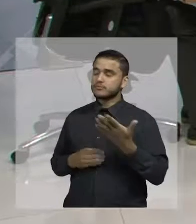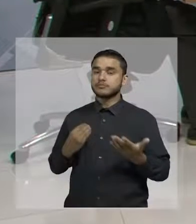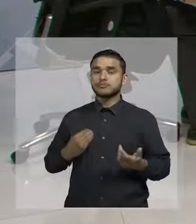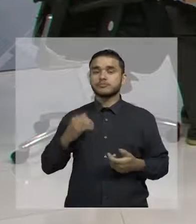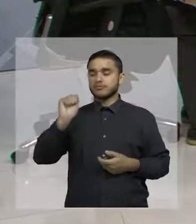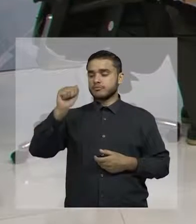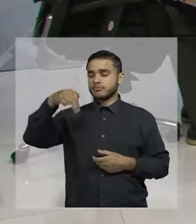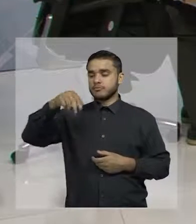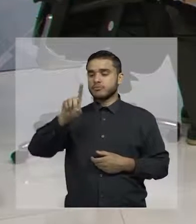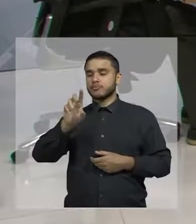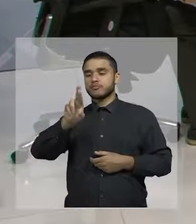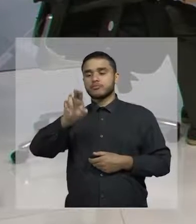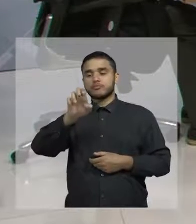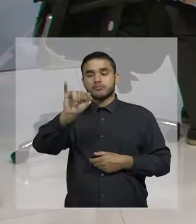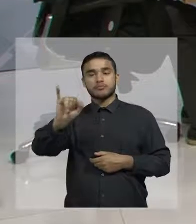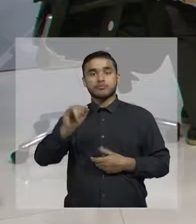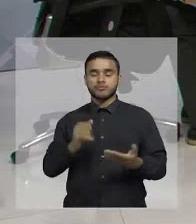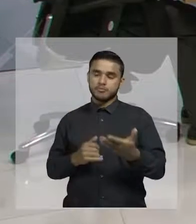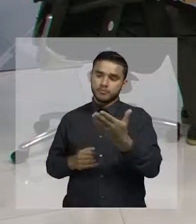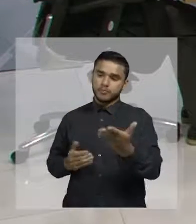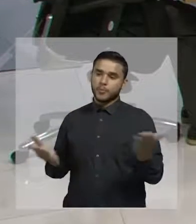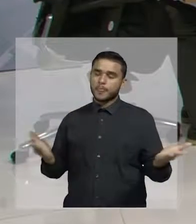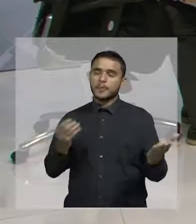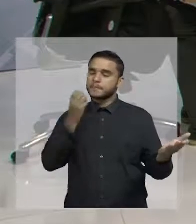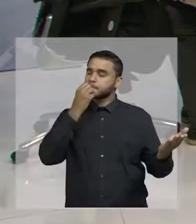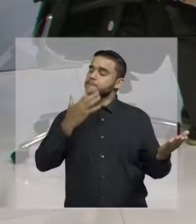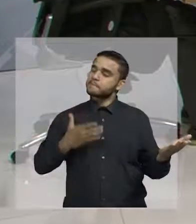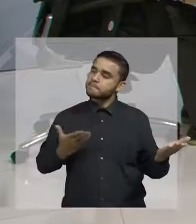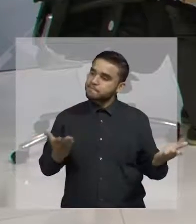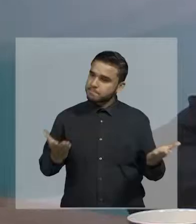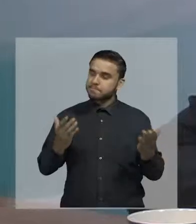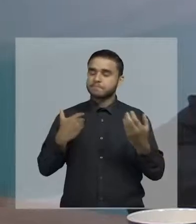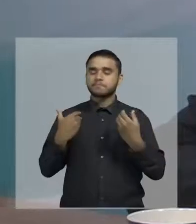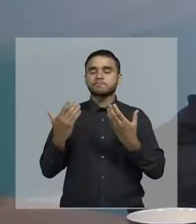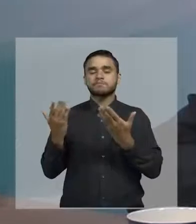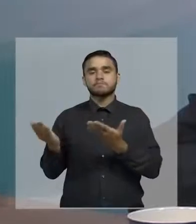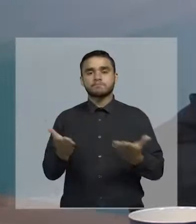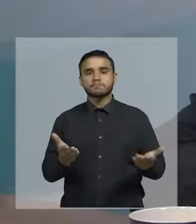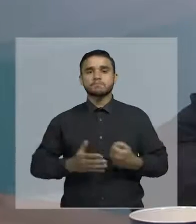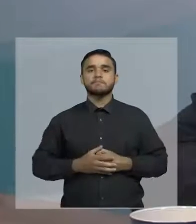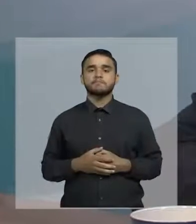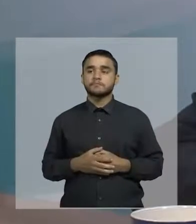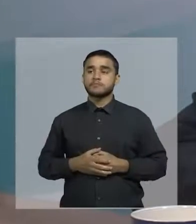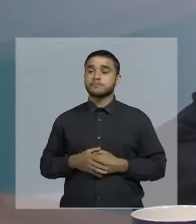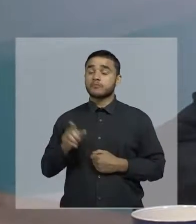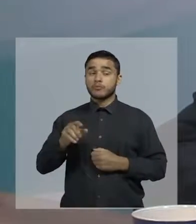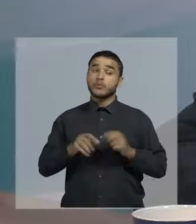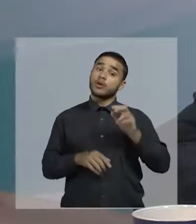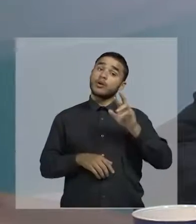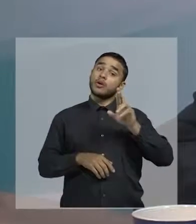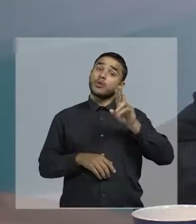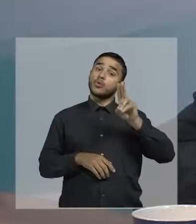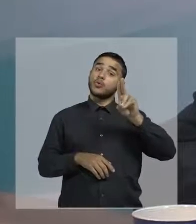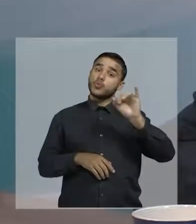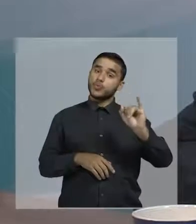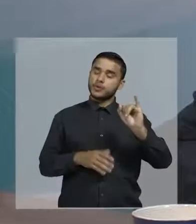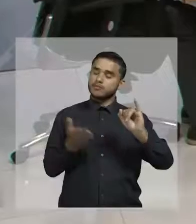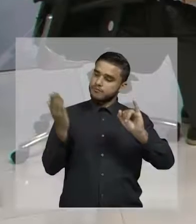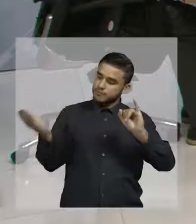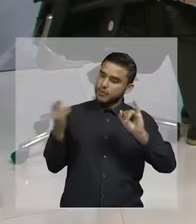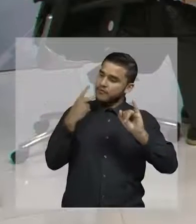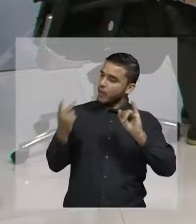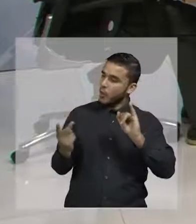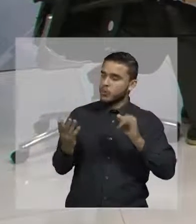vindo pela primeira vez ao debate, integra a nossa equipe a partir de agora, para orgulho nosso, colocá-lo nessa discussão. O professor Rui Martinho